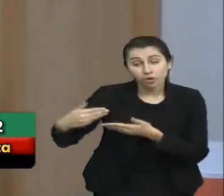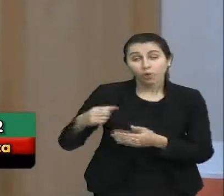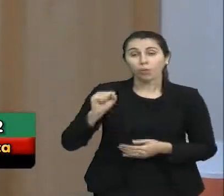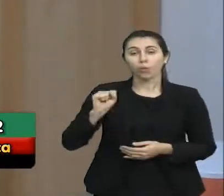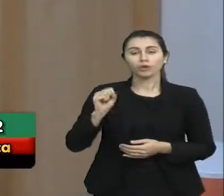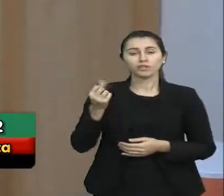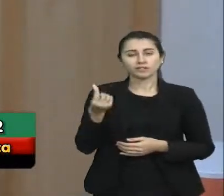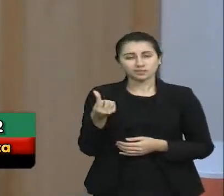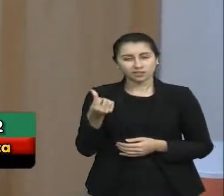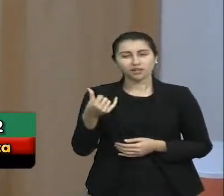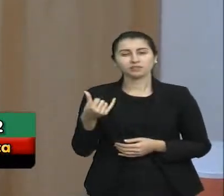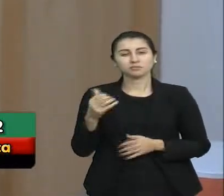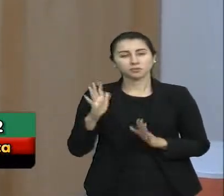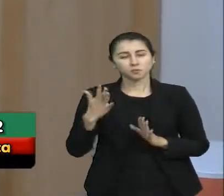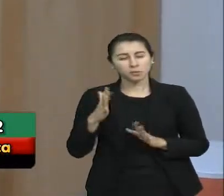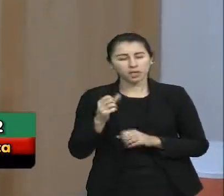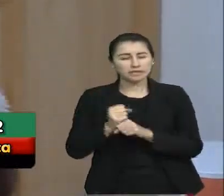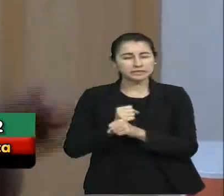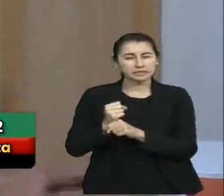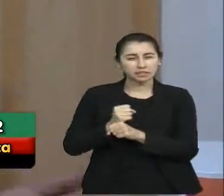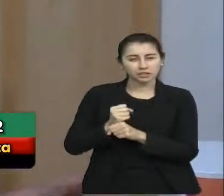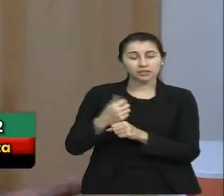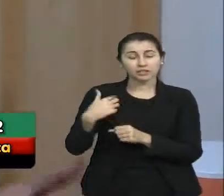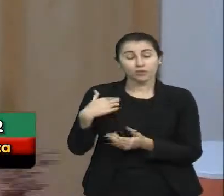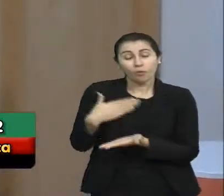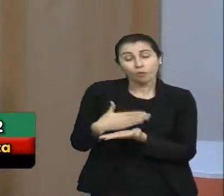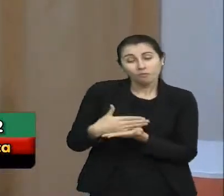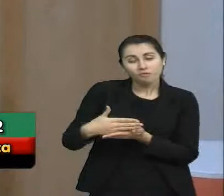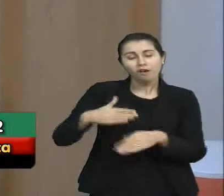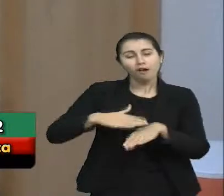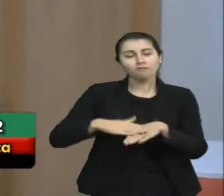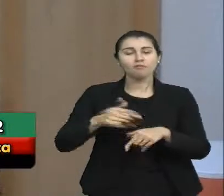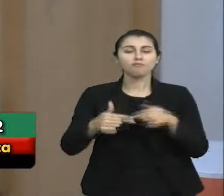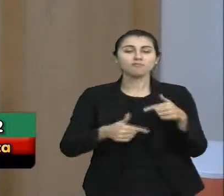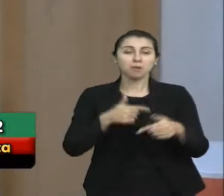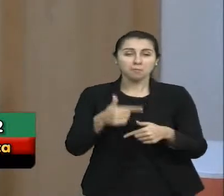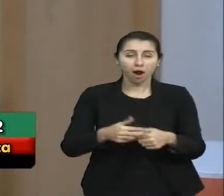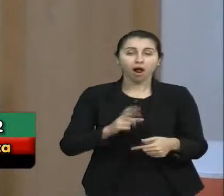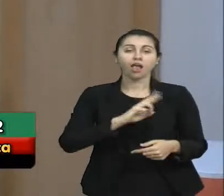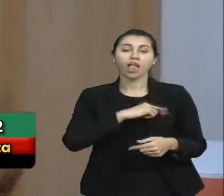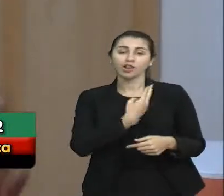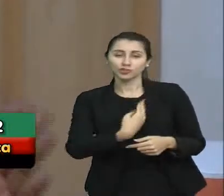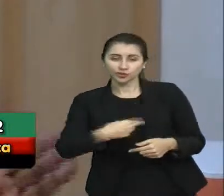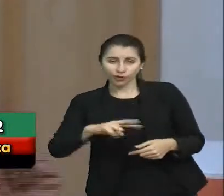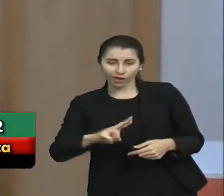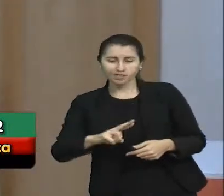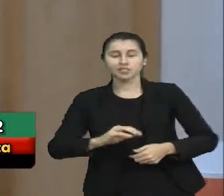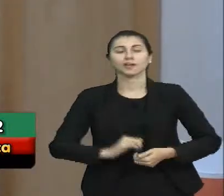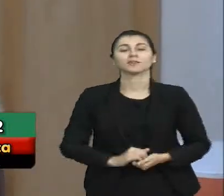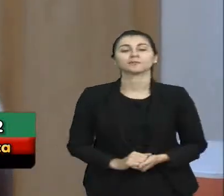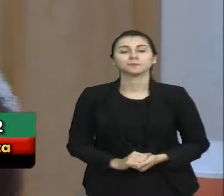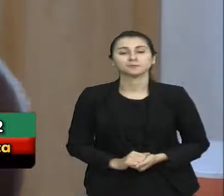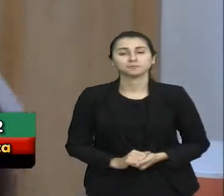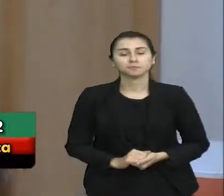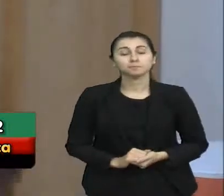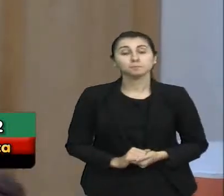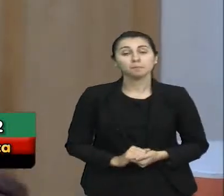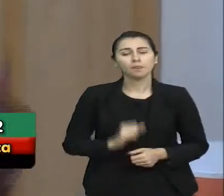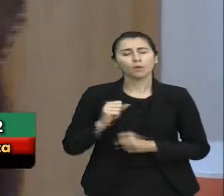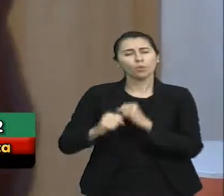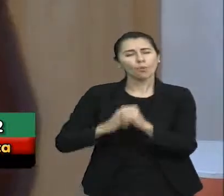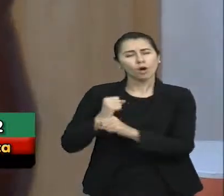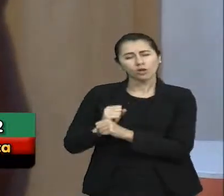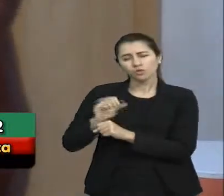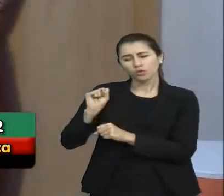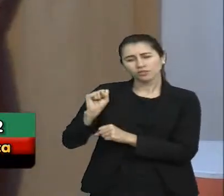a iniciar os meus afazeres com a parte religiosa. Em 86 foi na